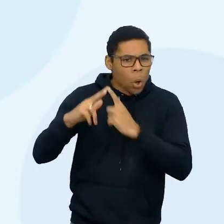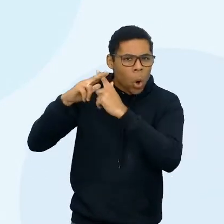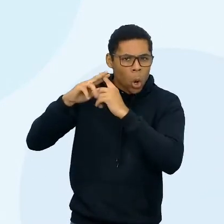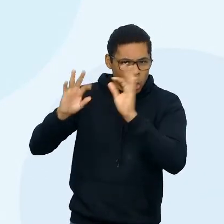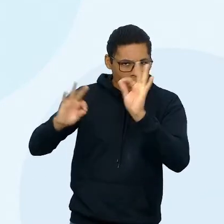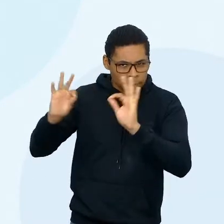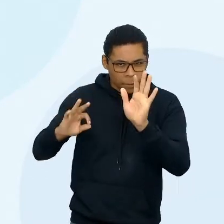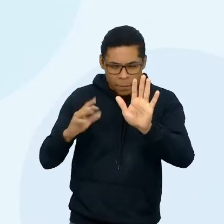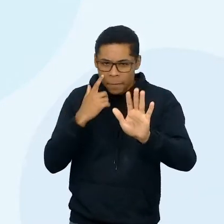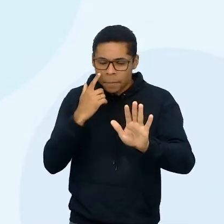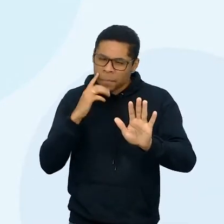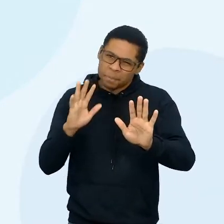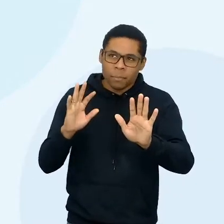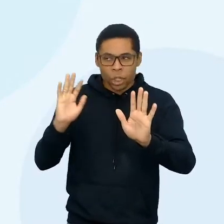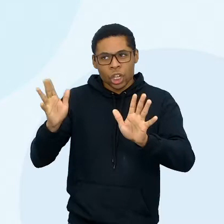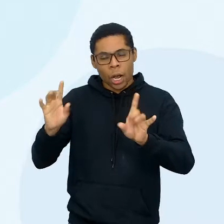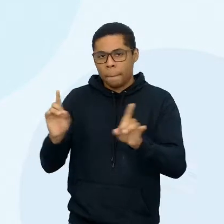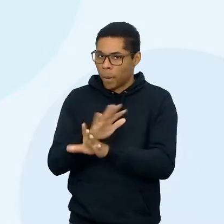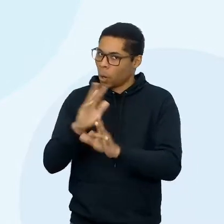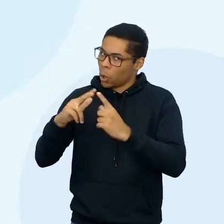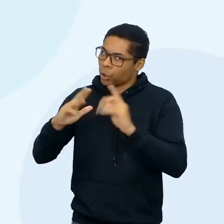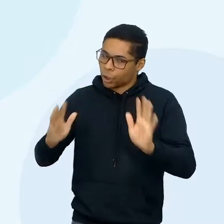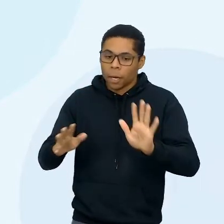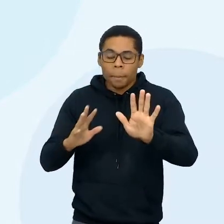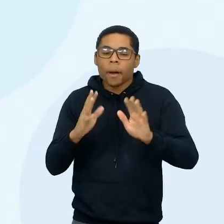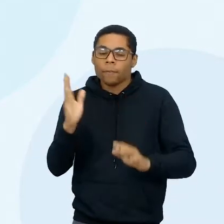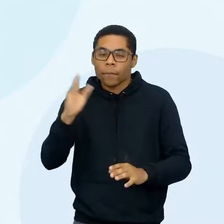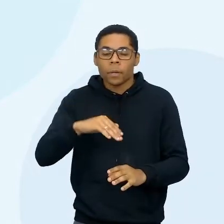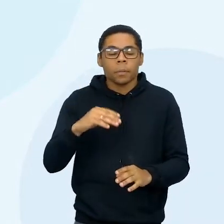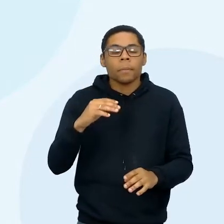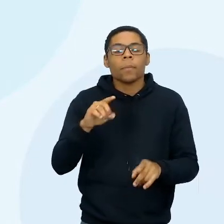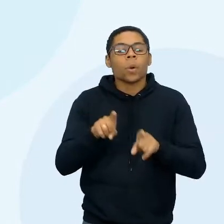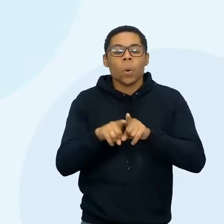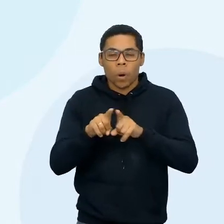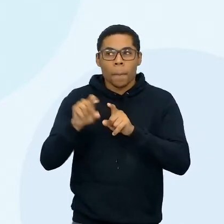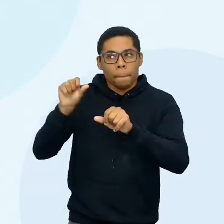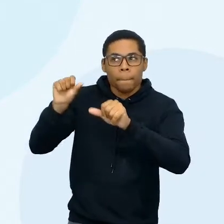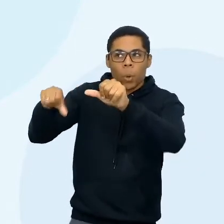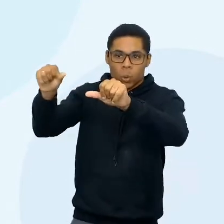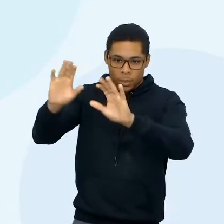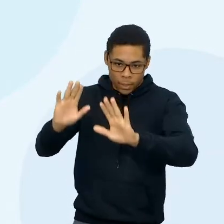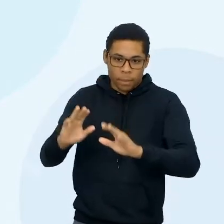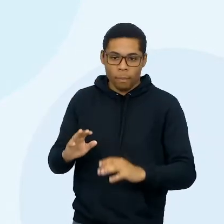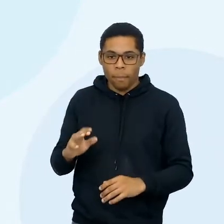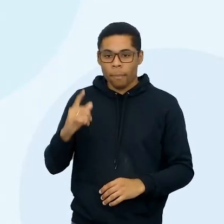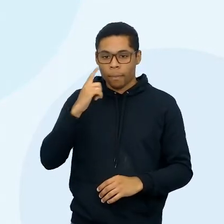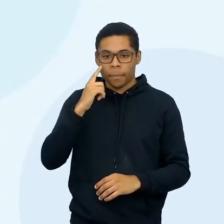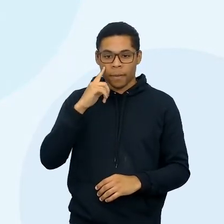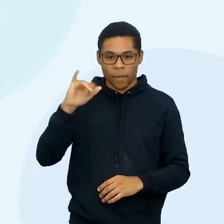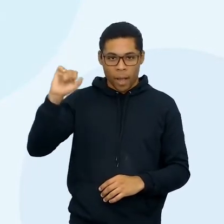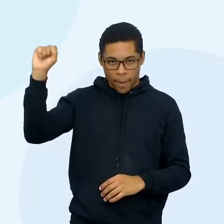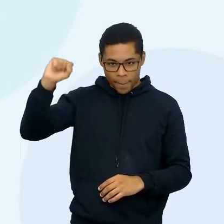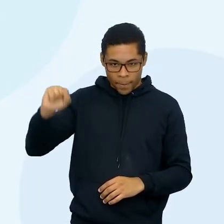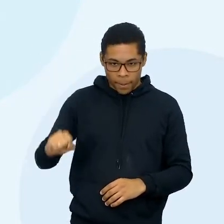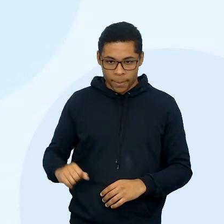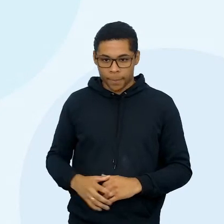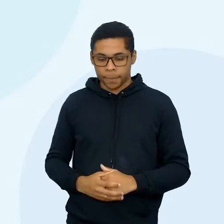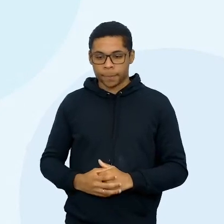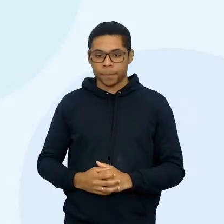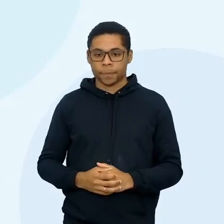então. Consertada não, a gente já consertou aqui. Vamos dar uma alterada aqui agora, essa conta aqui vai sumir,